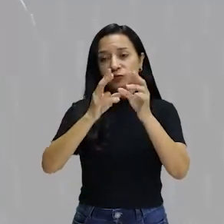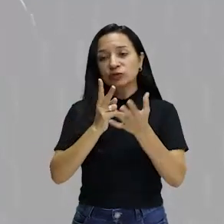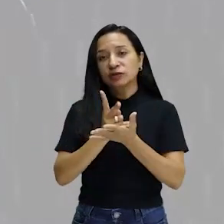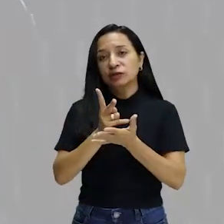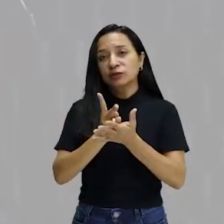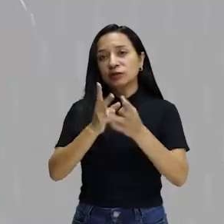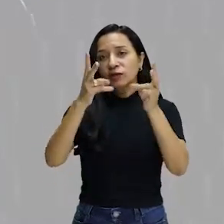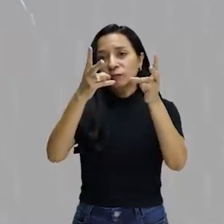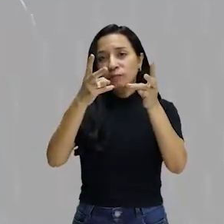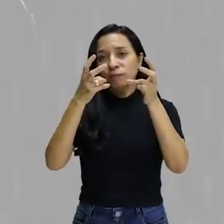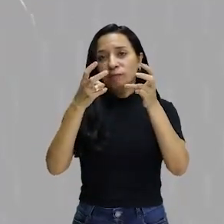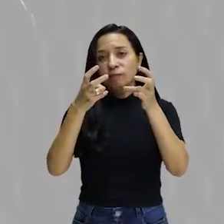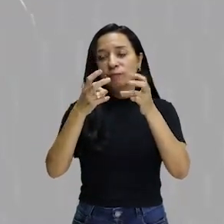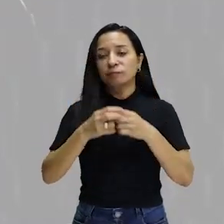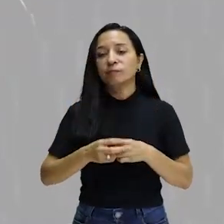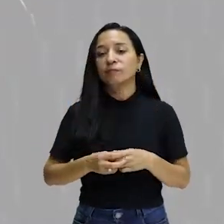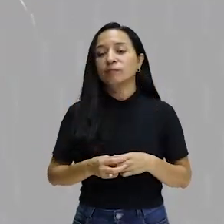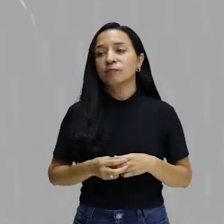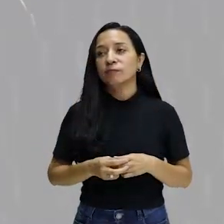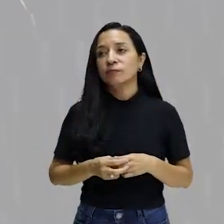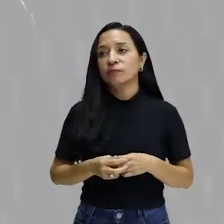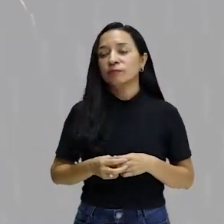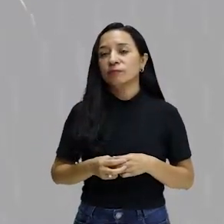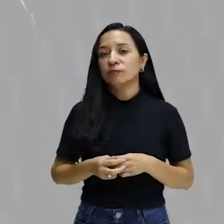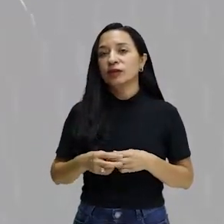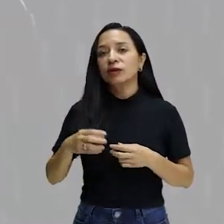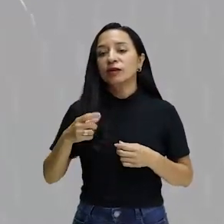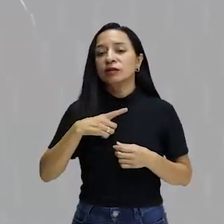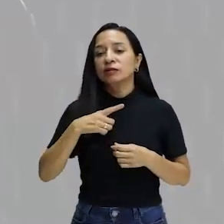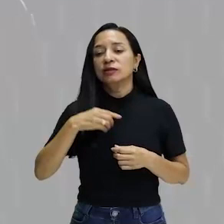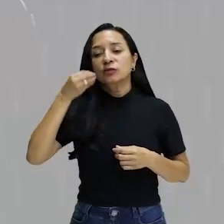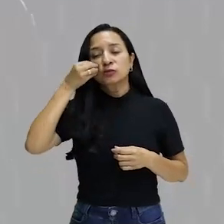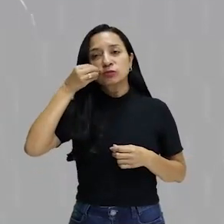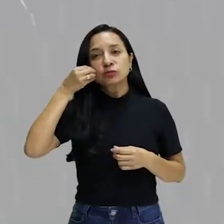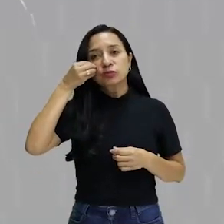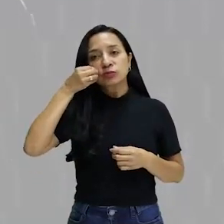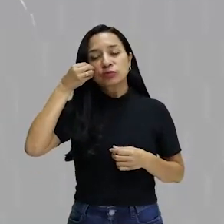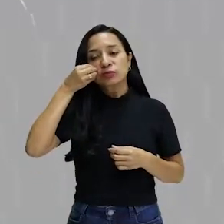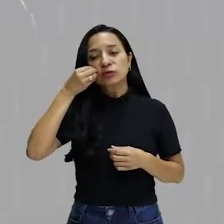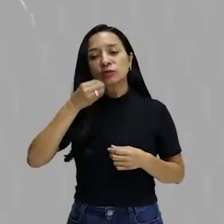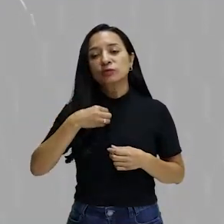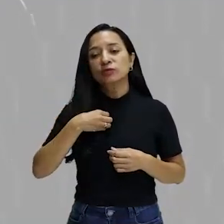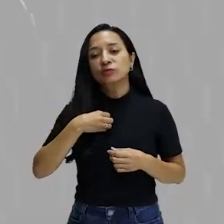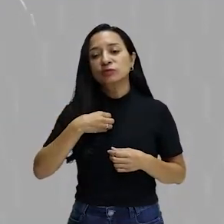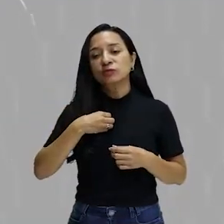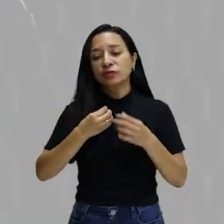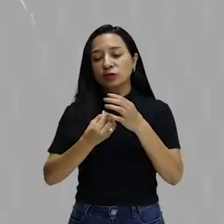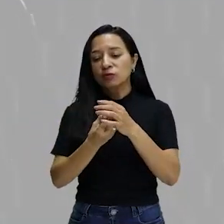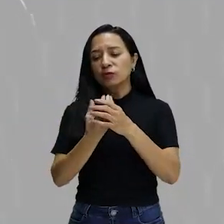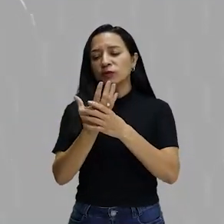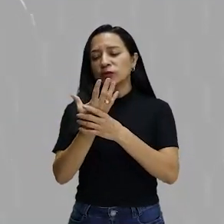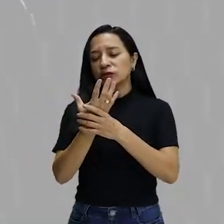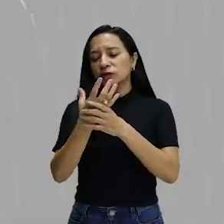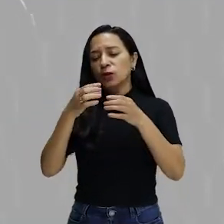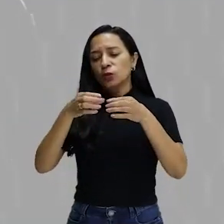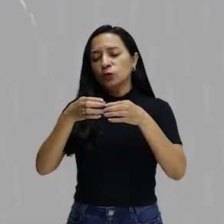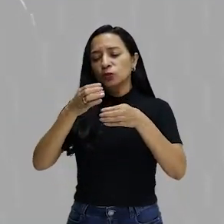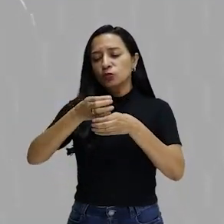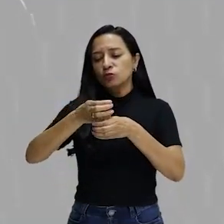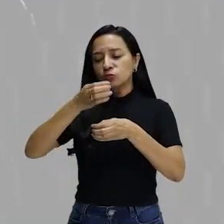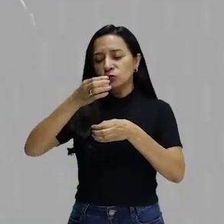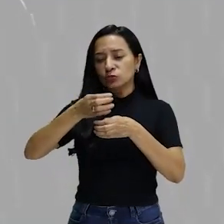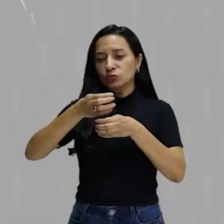ter atração. Tem até um experimento onde você coloca uma planta germinando em um copo